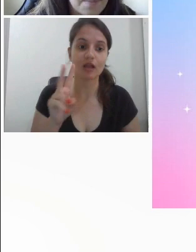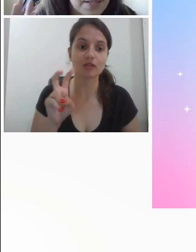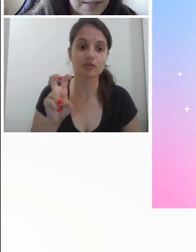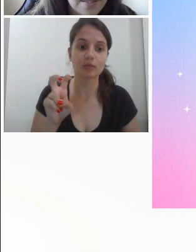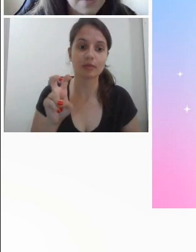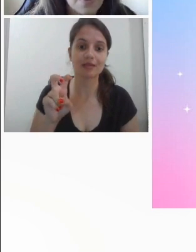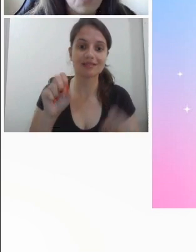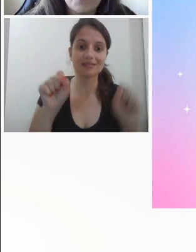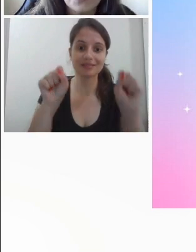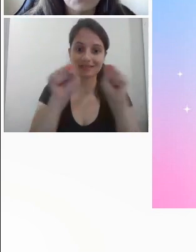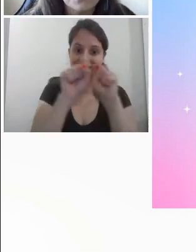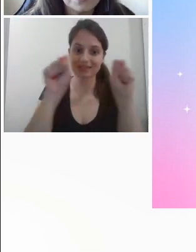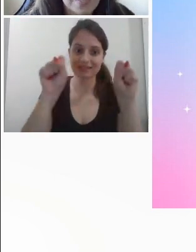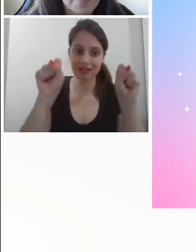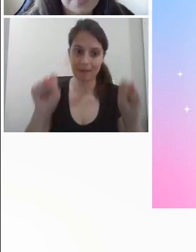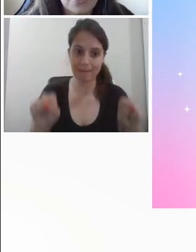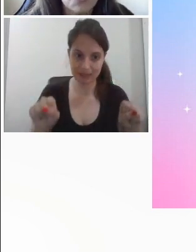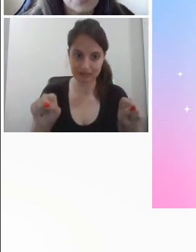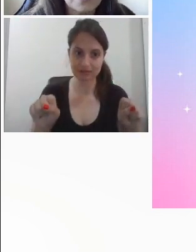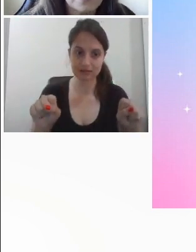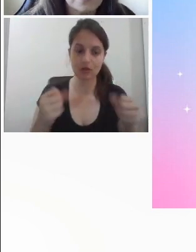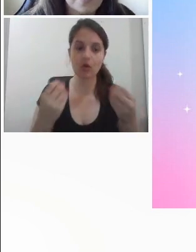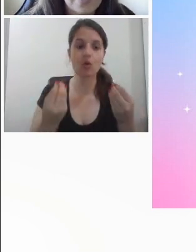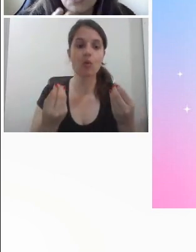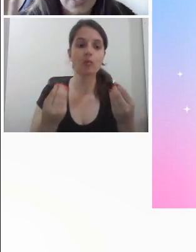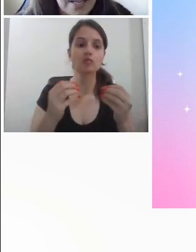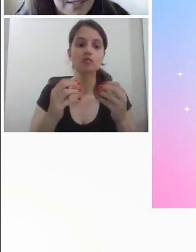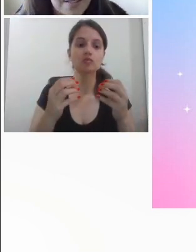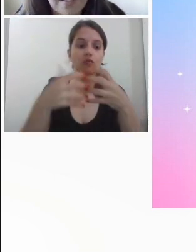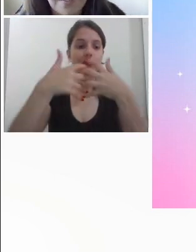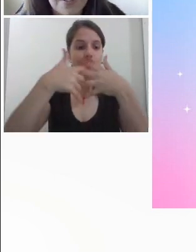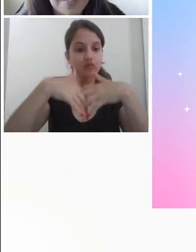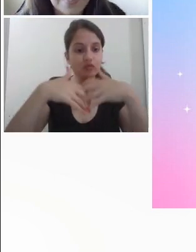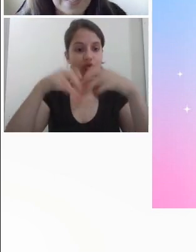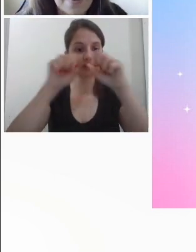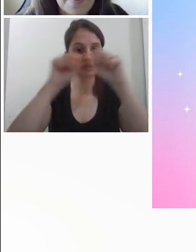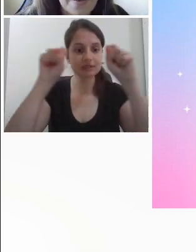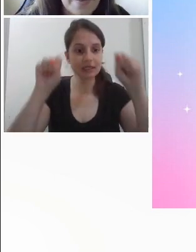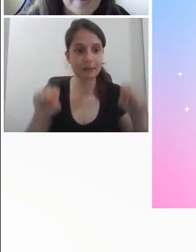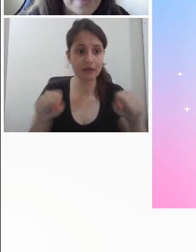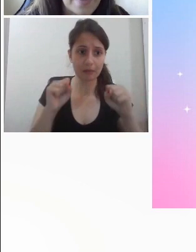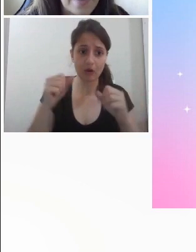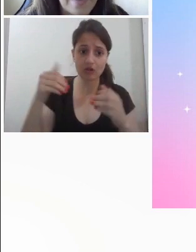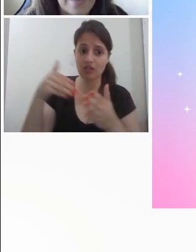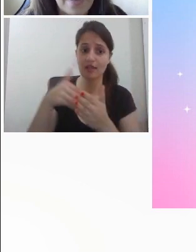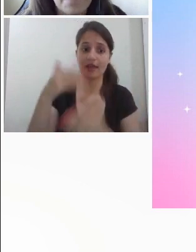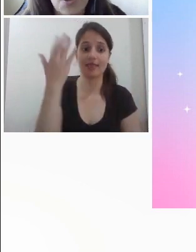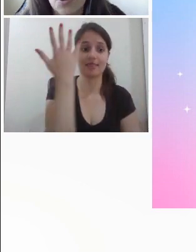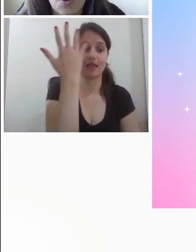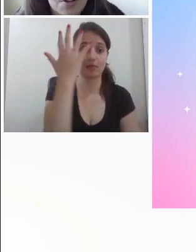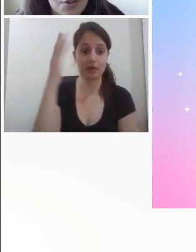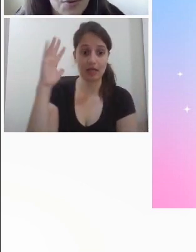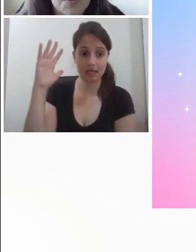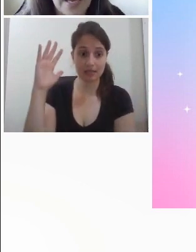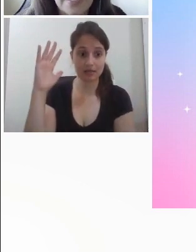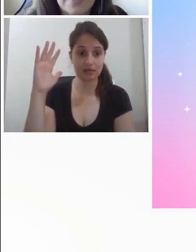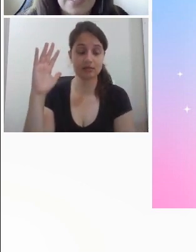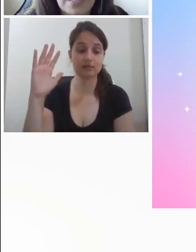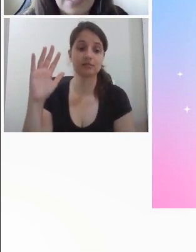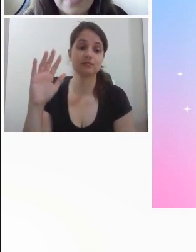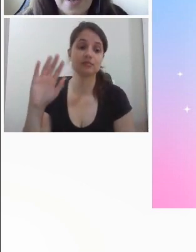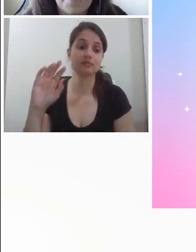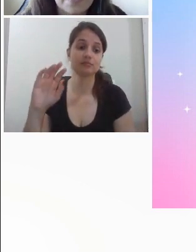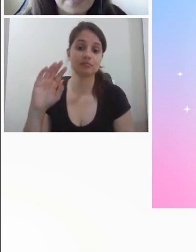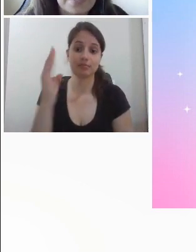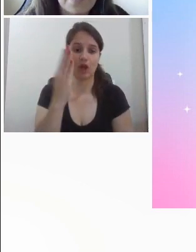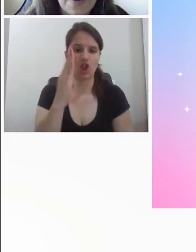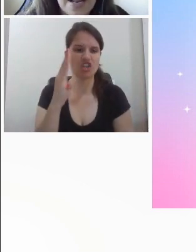sistemas né Como são os sistemas desde coisas da natureza sistema eh biológico né